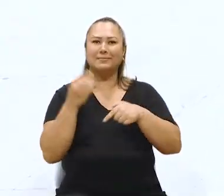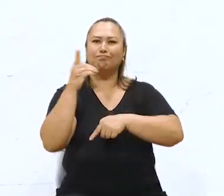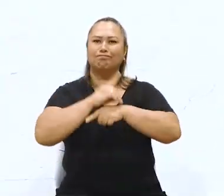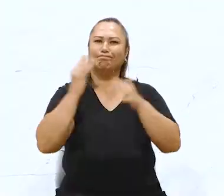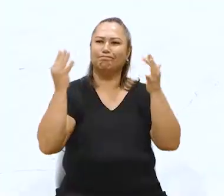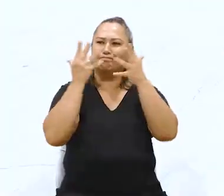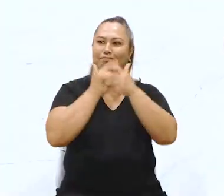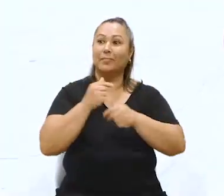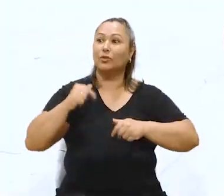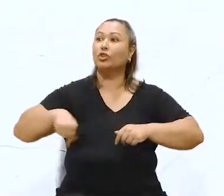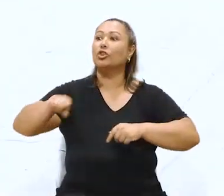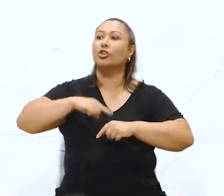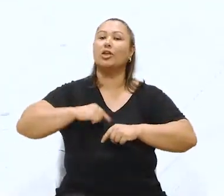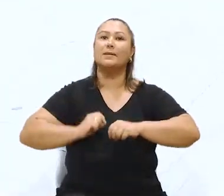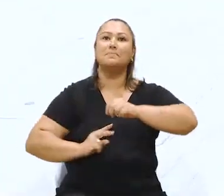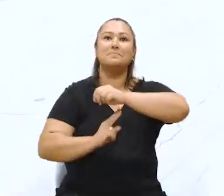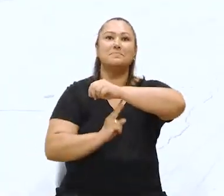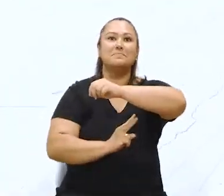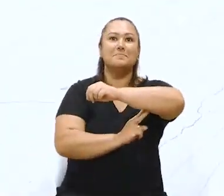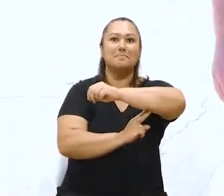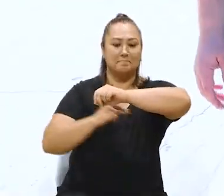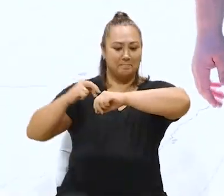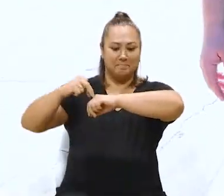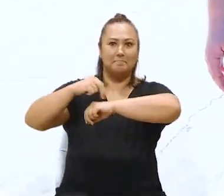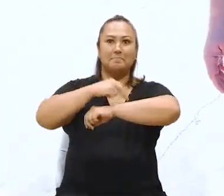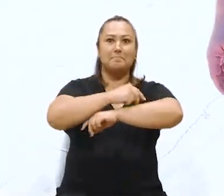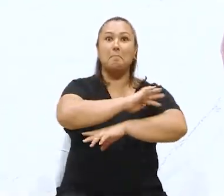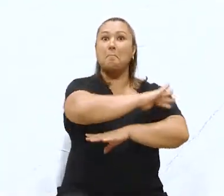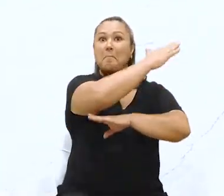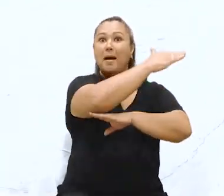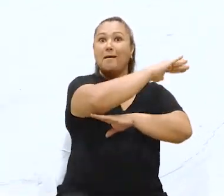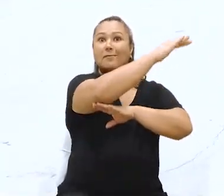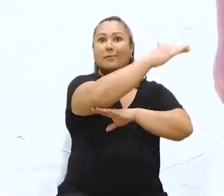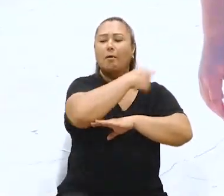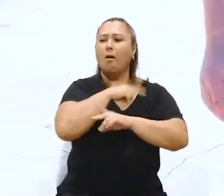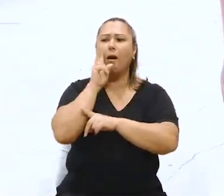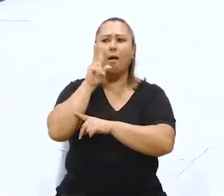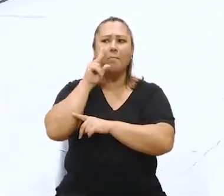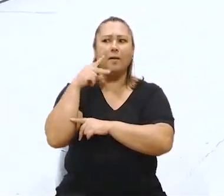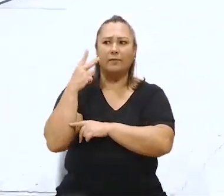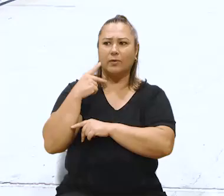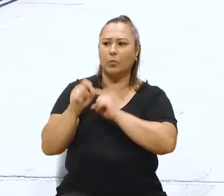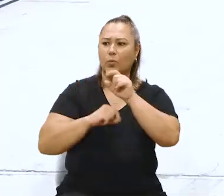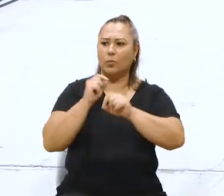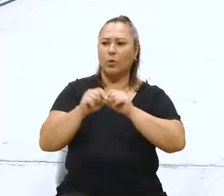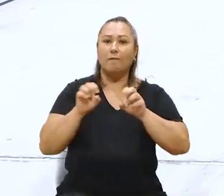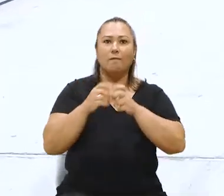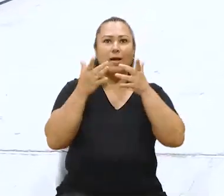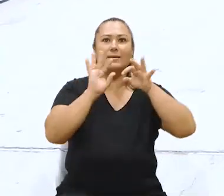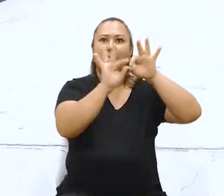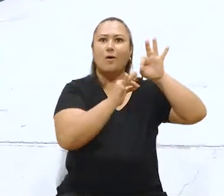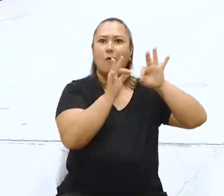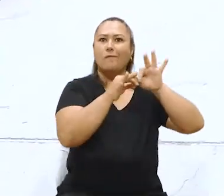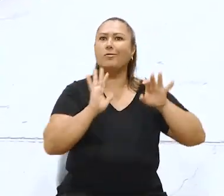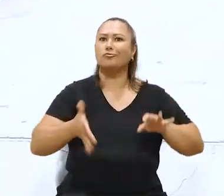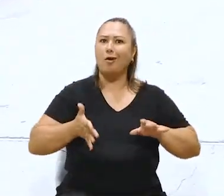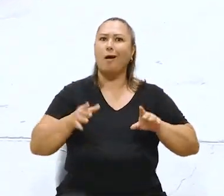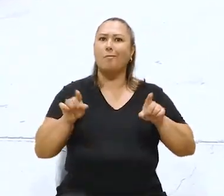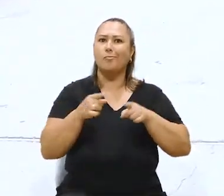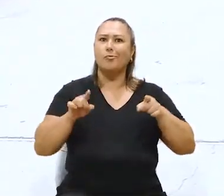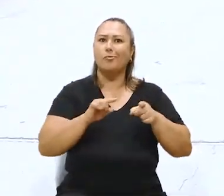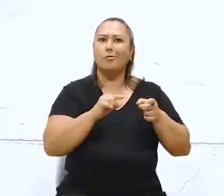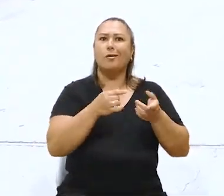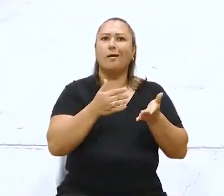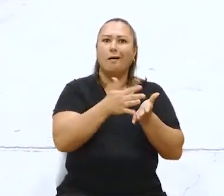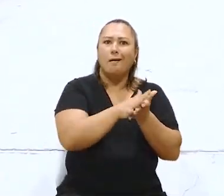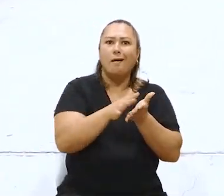bonito. Estamos nesta passarela, uma das que dão acesso aos pavilhões, e eu lembrei, vereador, que a Festa da Uva ela já foi tema de samba